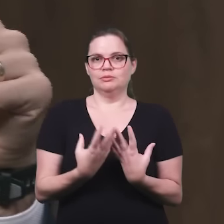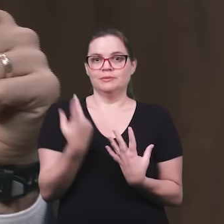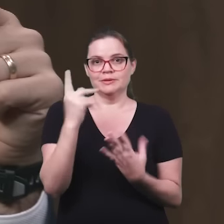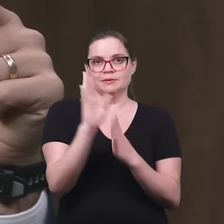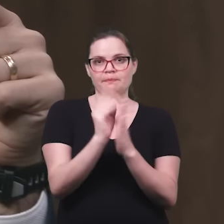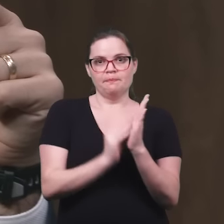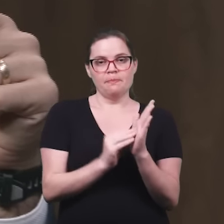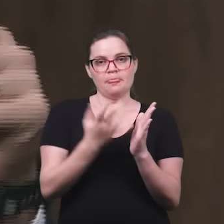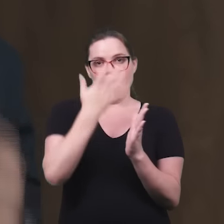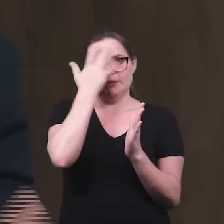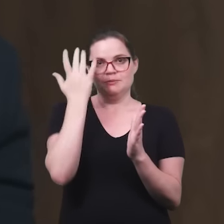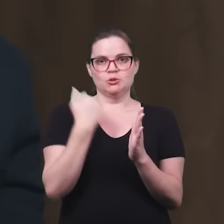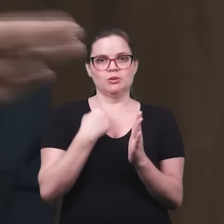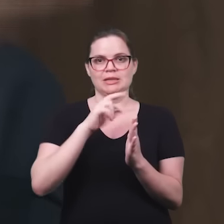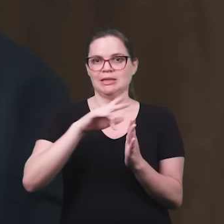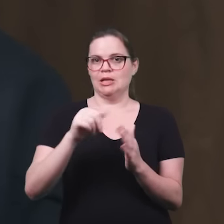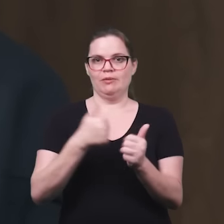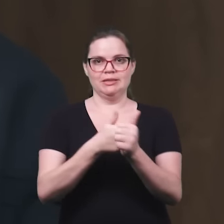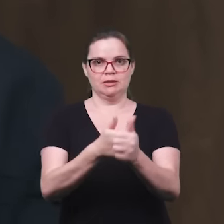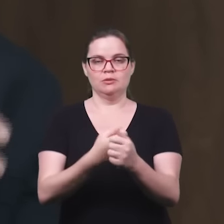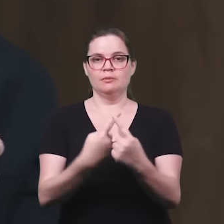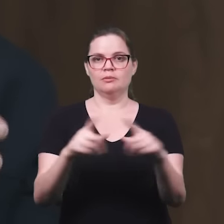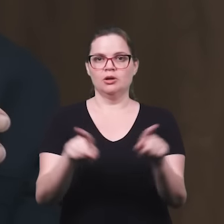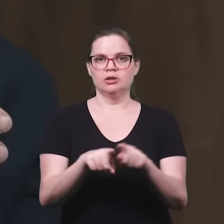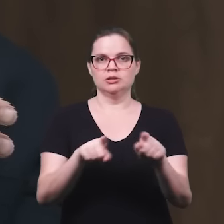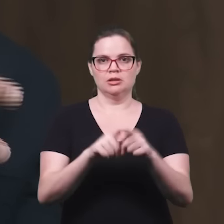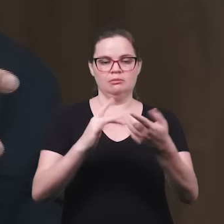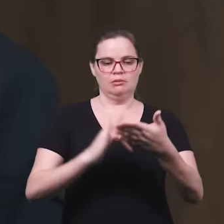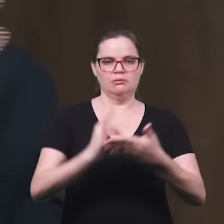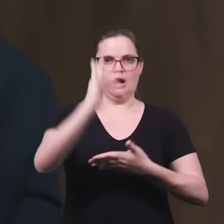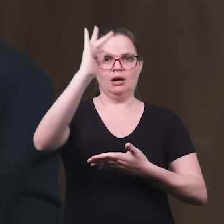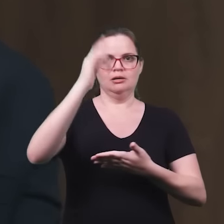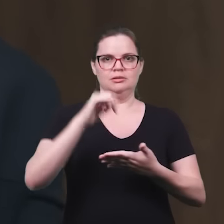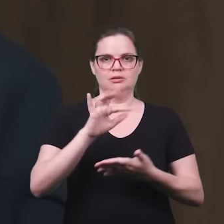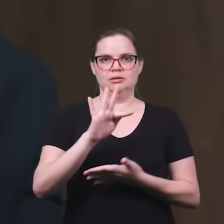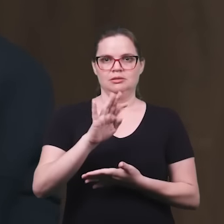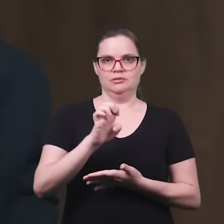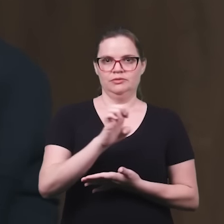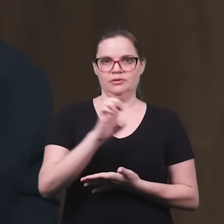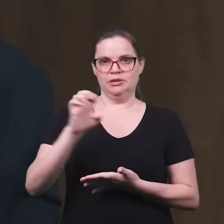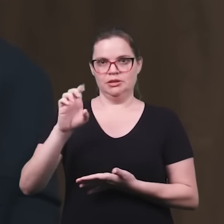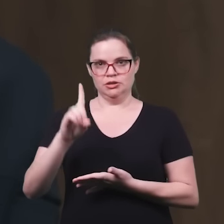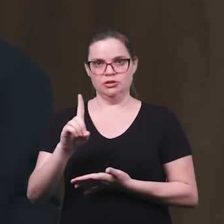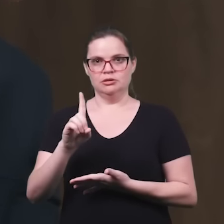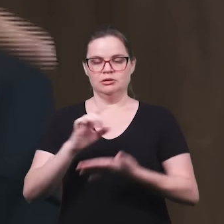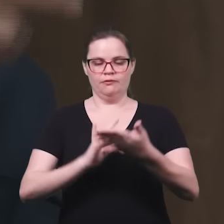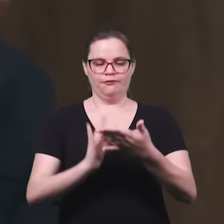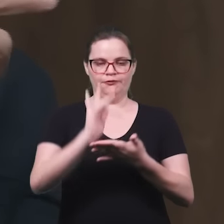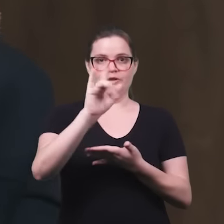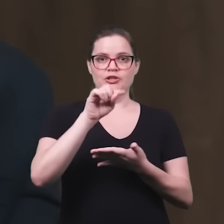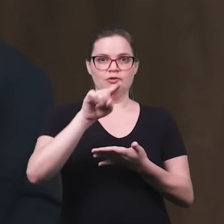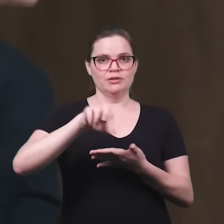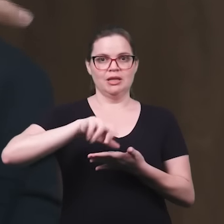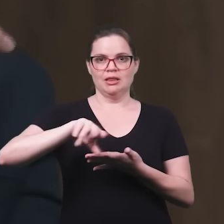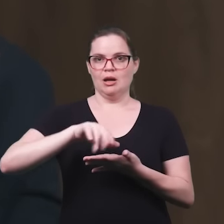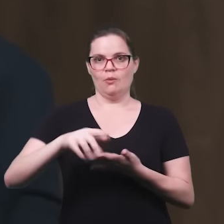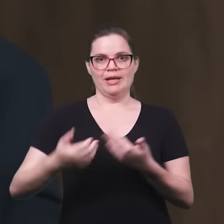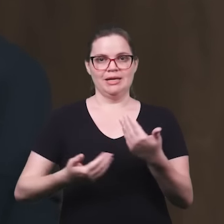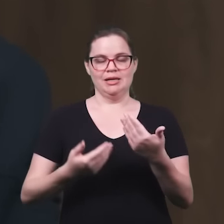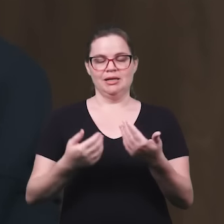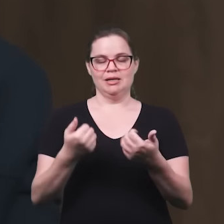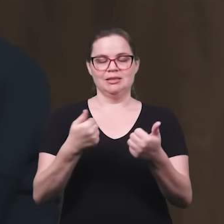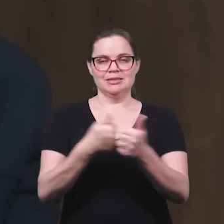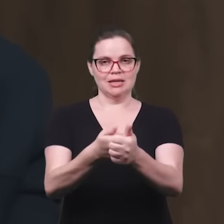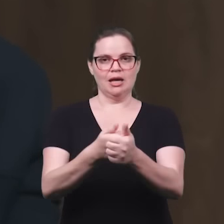casos, para as pessoas que não te seguem. Há também como ele aparecer no feed, mas aí é mais difícil. Para ele aparecer no feed de uma pessoa que não te segue,